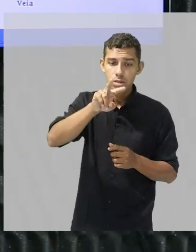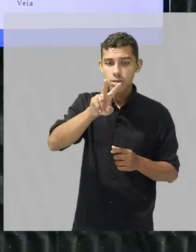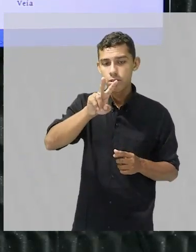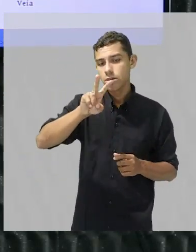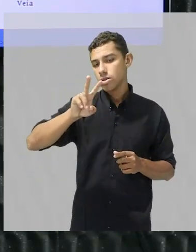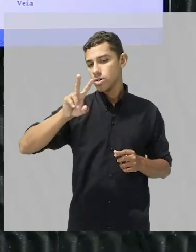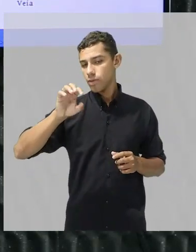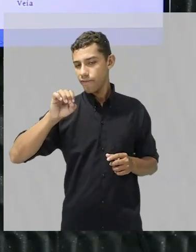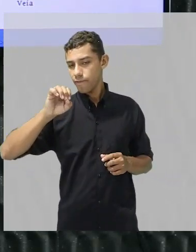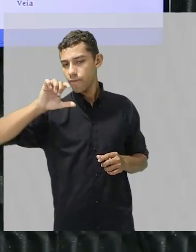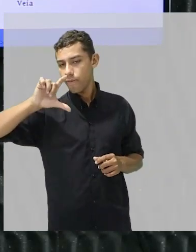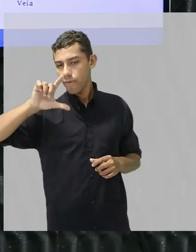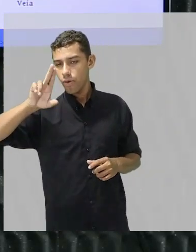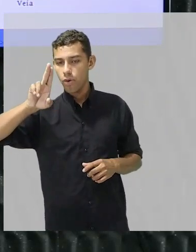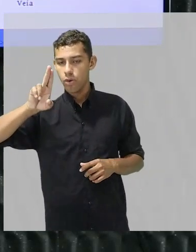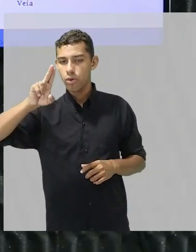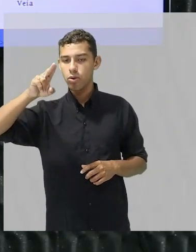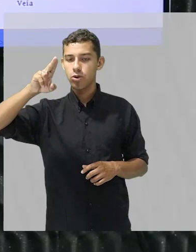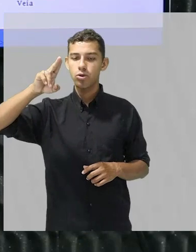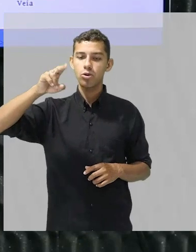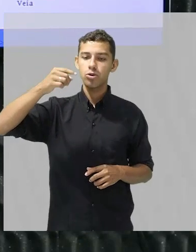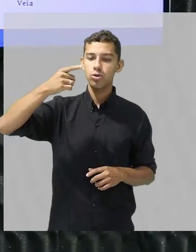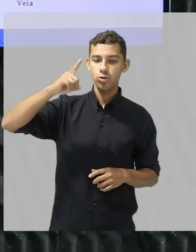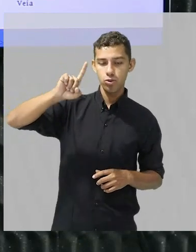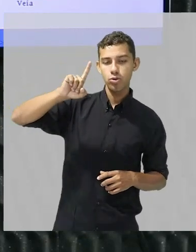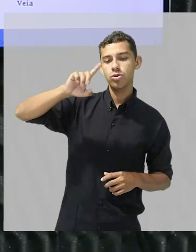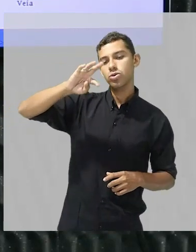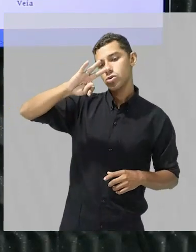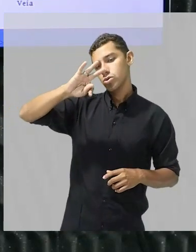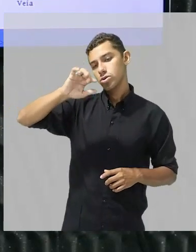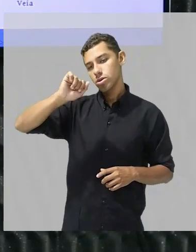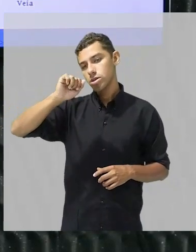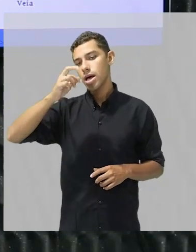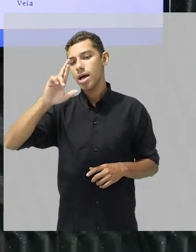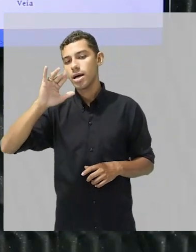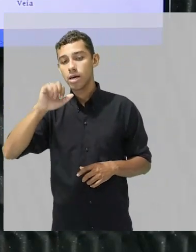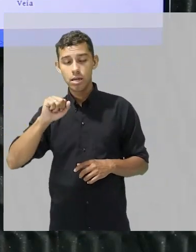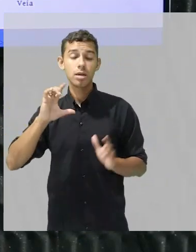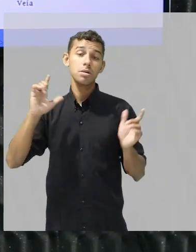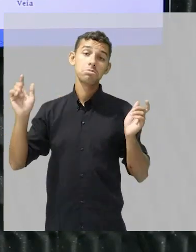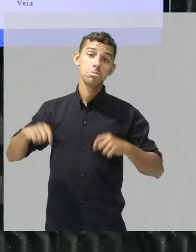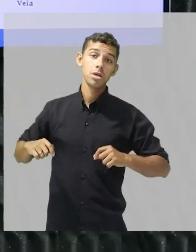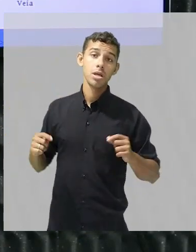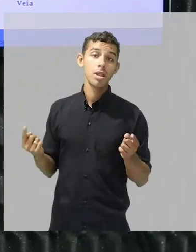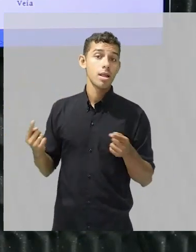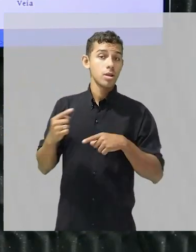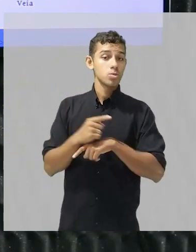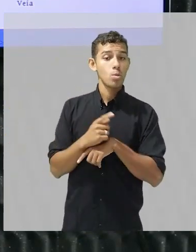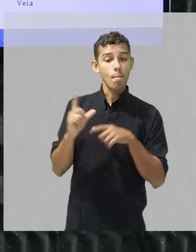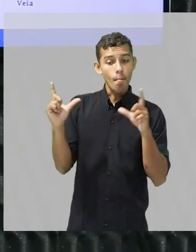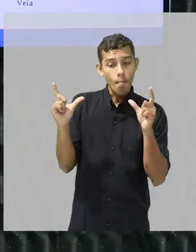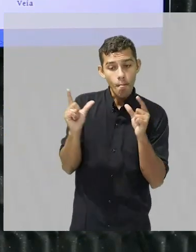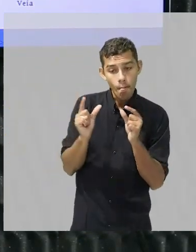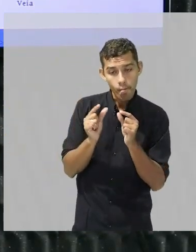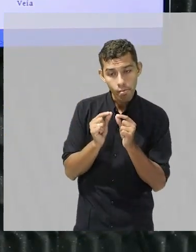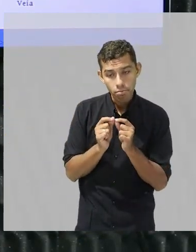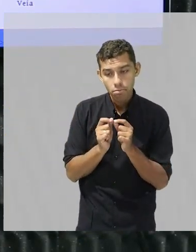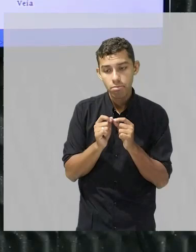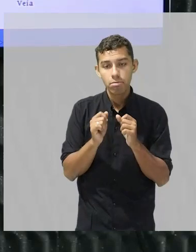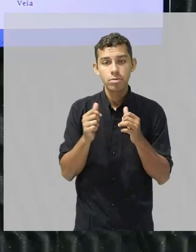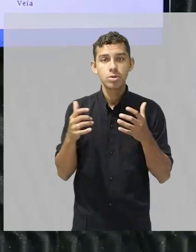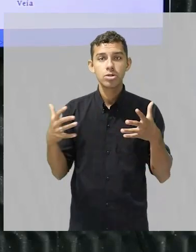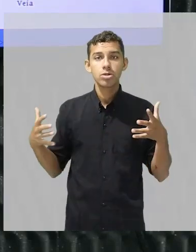você vai ter, por exemplo, em algumas situações, casos em que o vaso sanguíneo ele se contrai para poder diminuir,